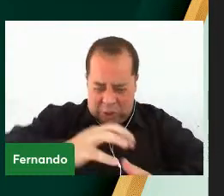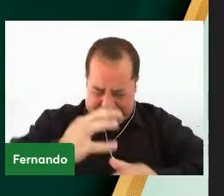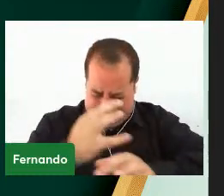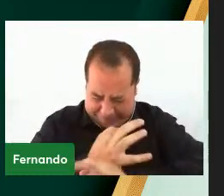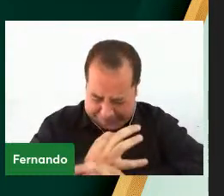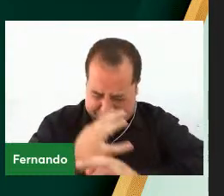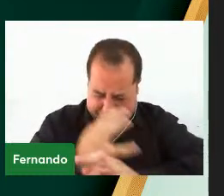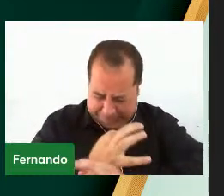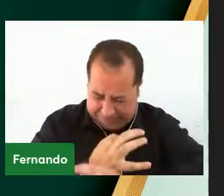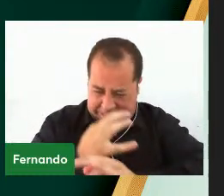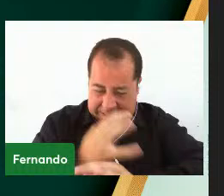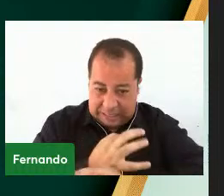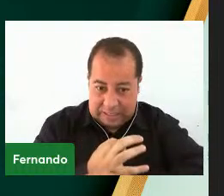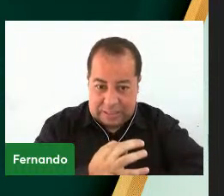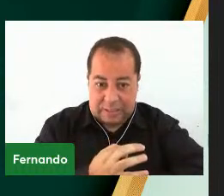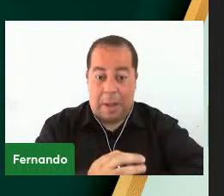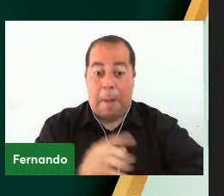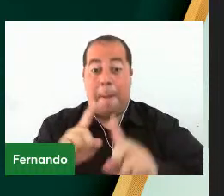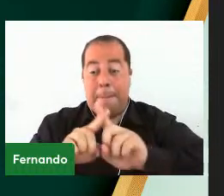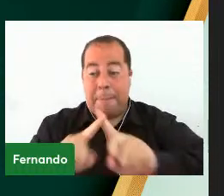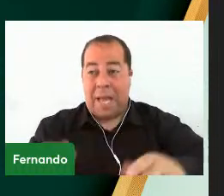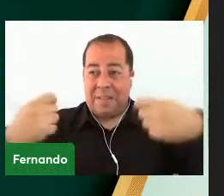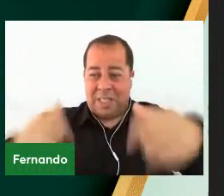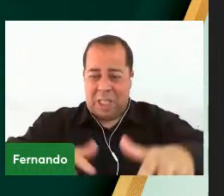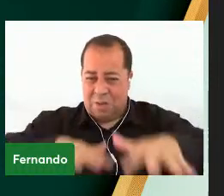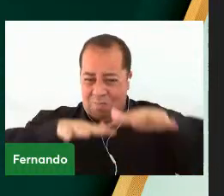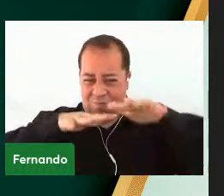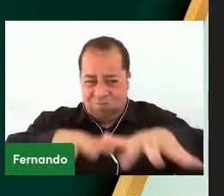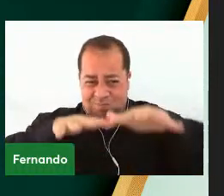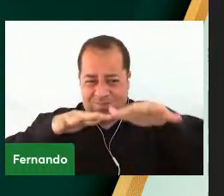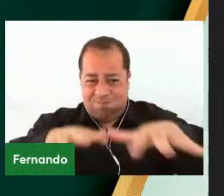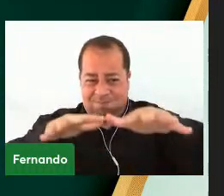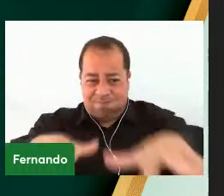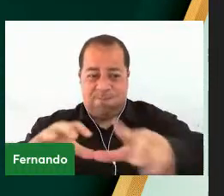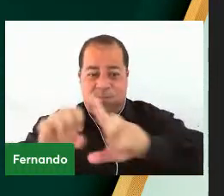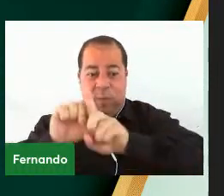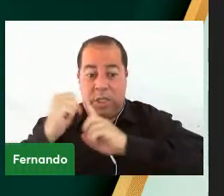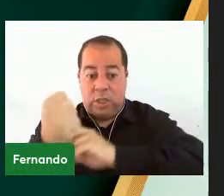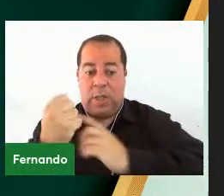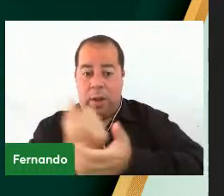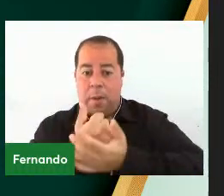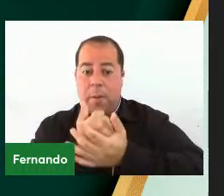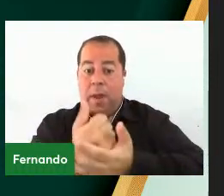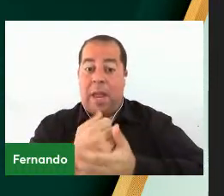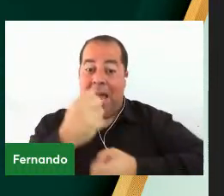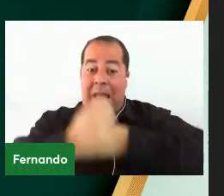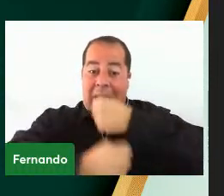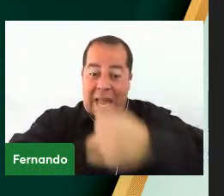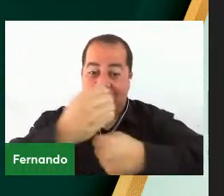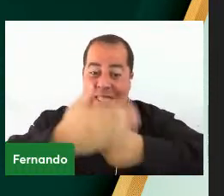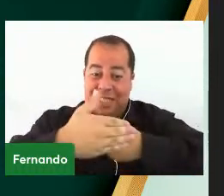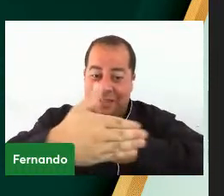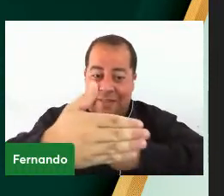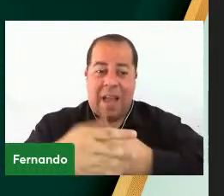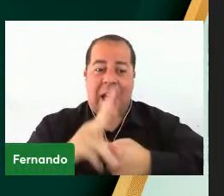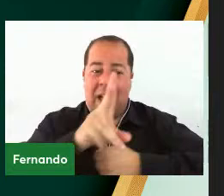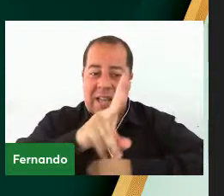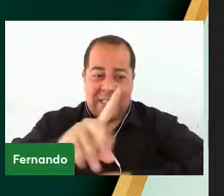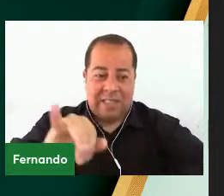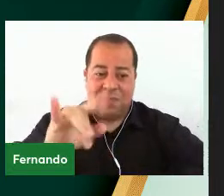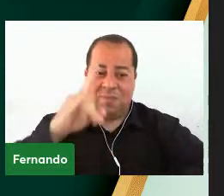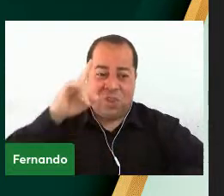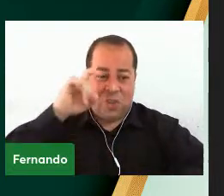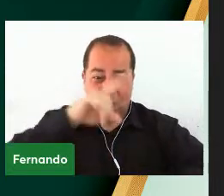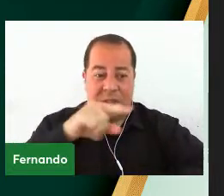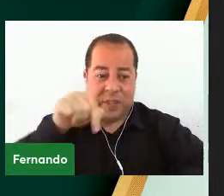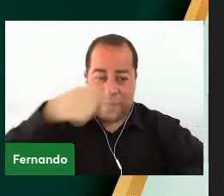porém, sem a mobilização das forças vivas da sociedade, os próximos anos serão muito difíceis para a Unipampa,